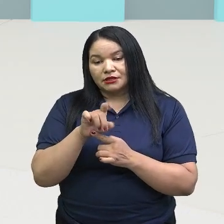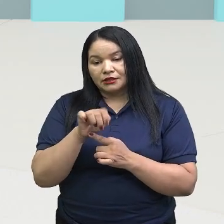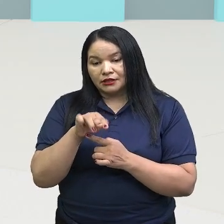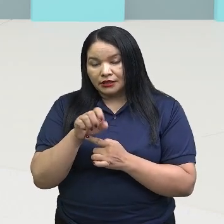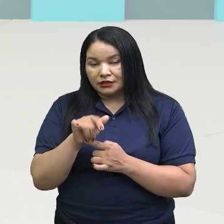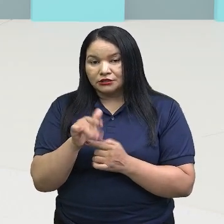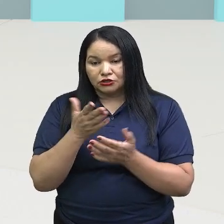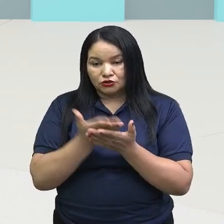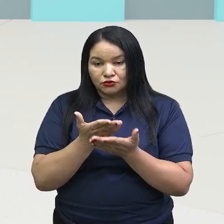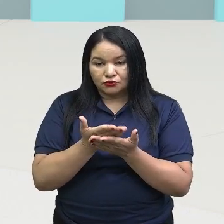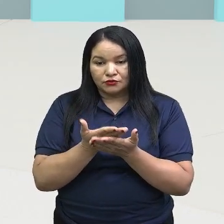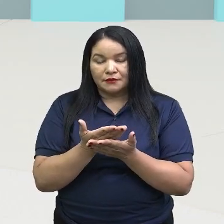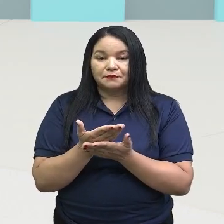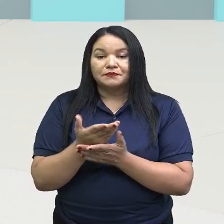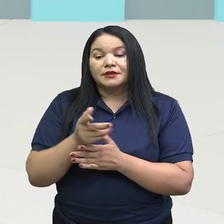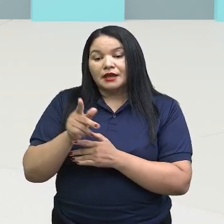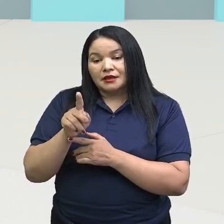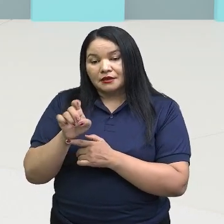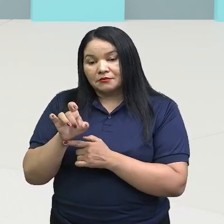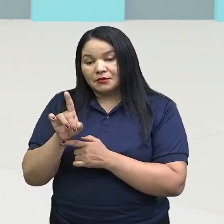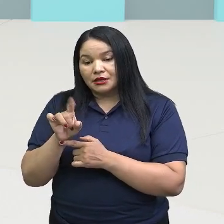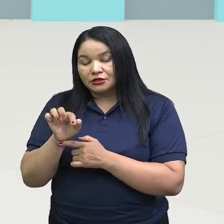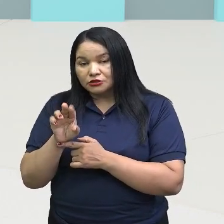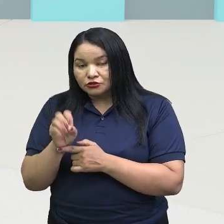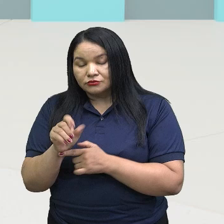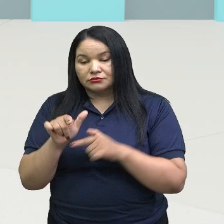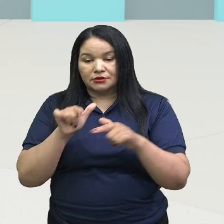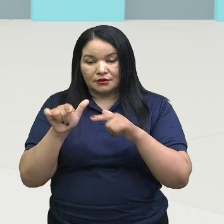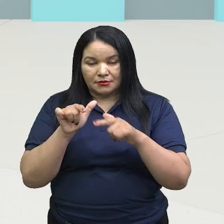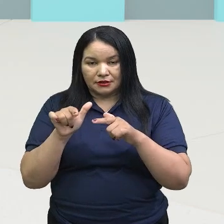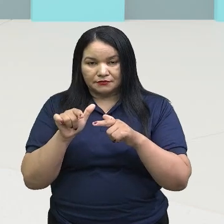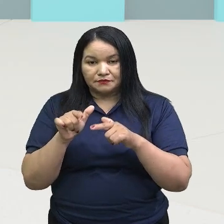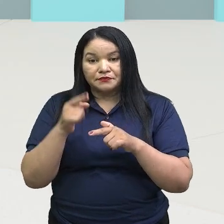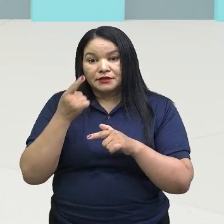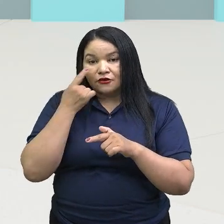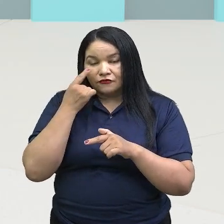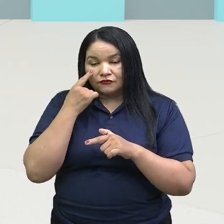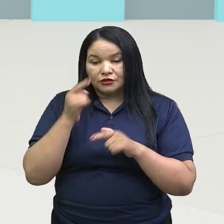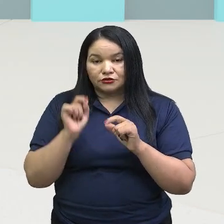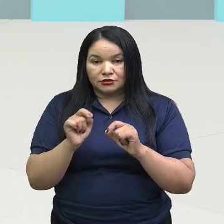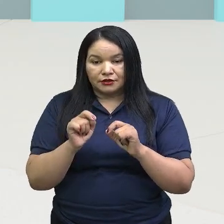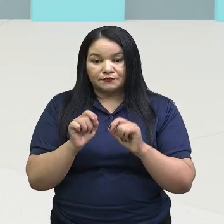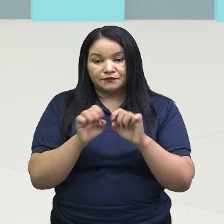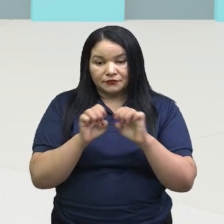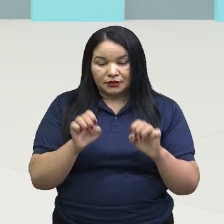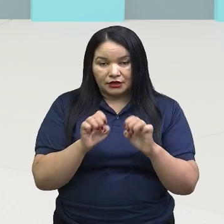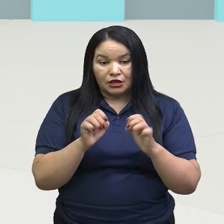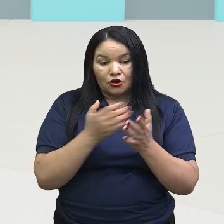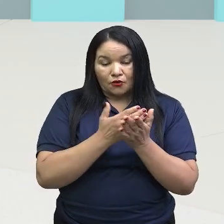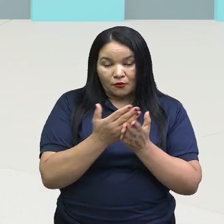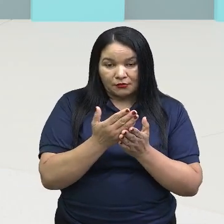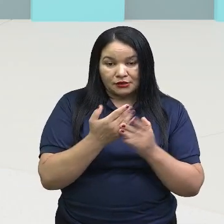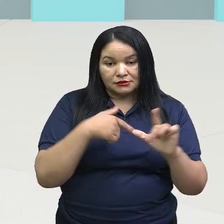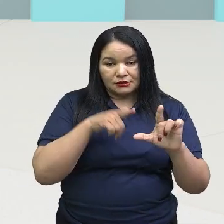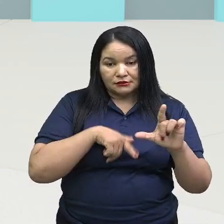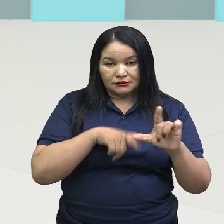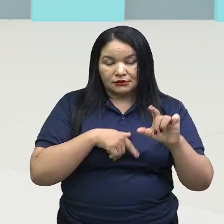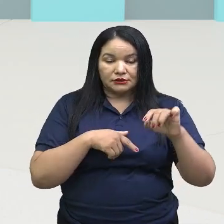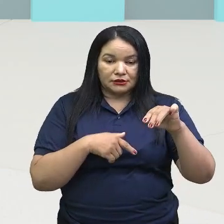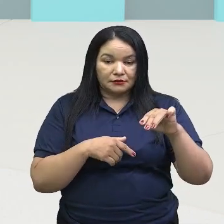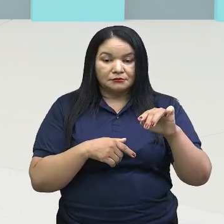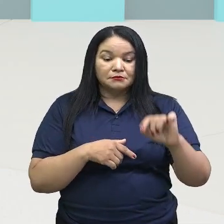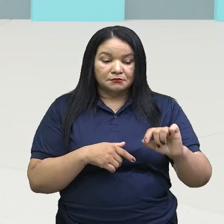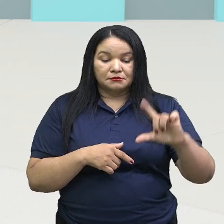Pedro é o nome do meu irmão, ok? Então, veja que na estrutura, ó, começa com letra maiúscula lá em Milena